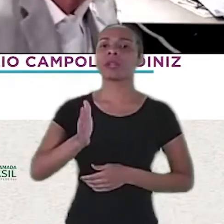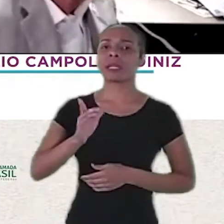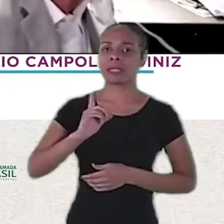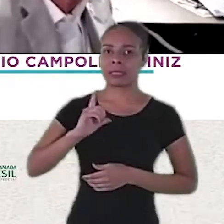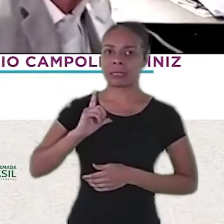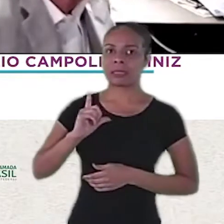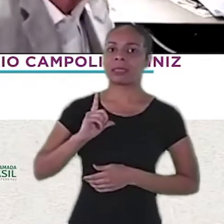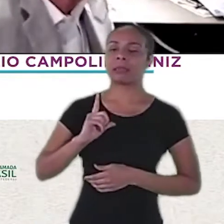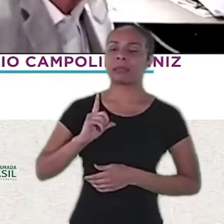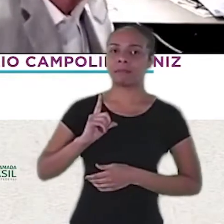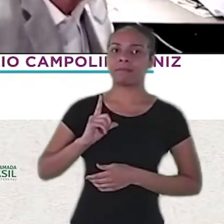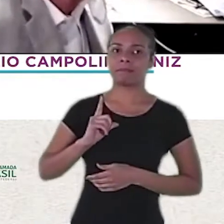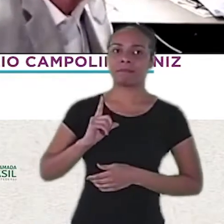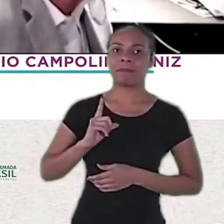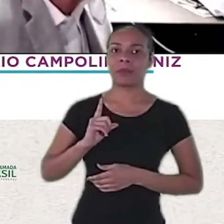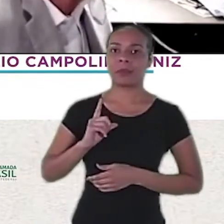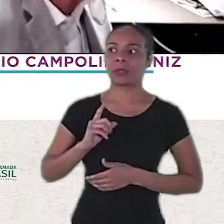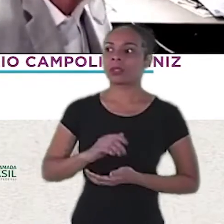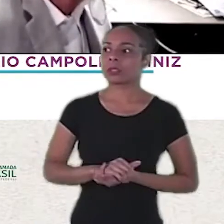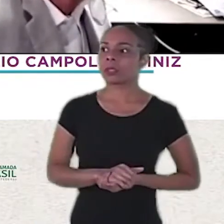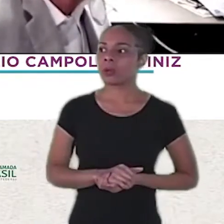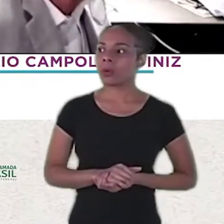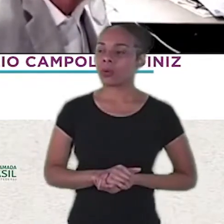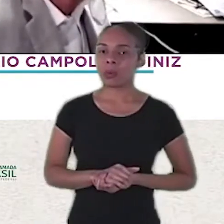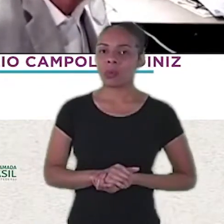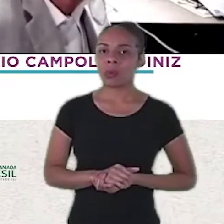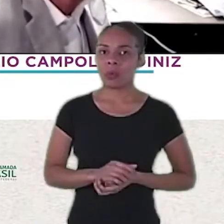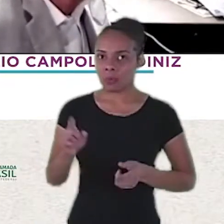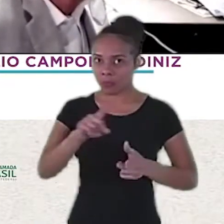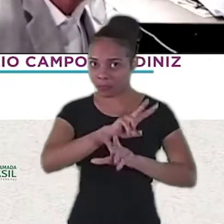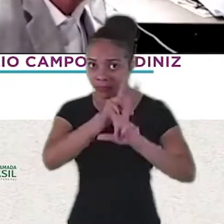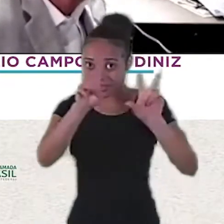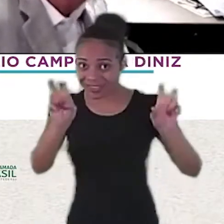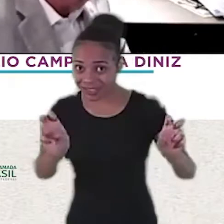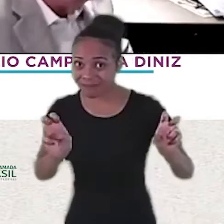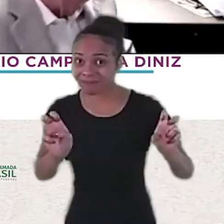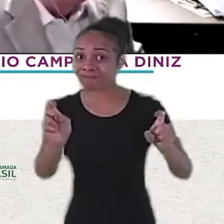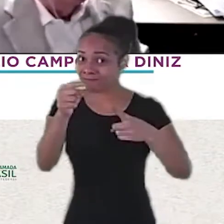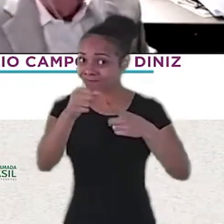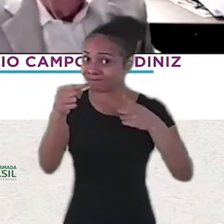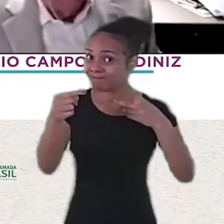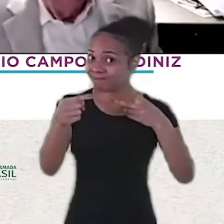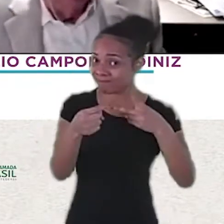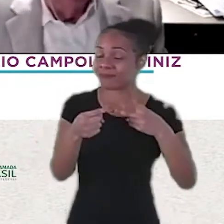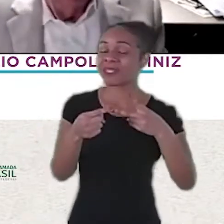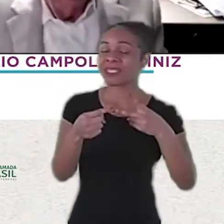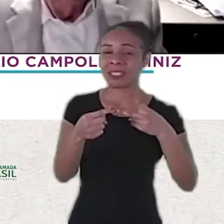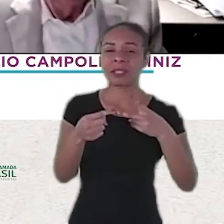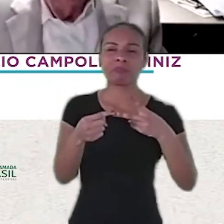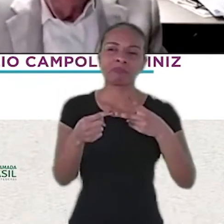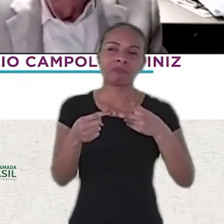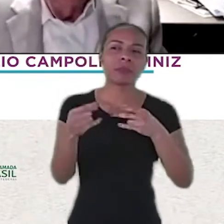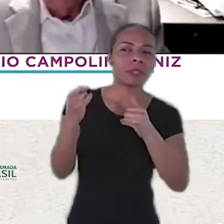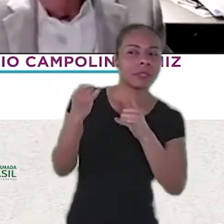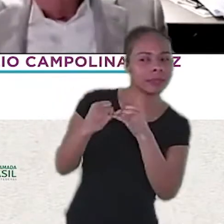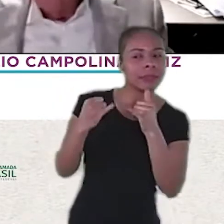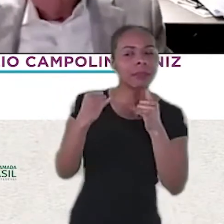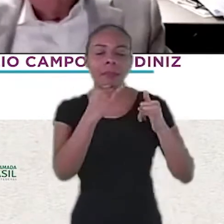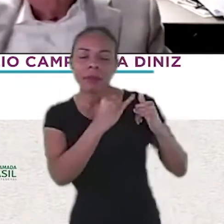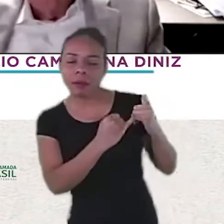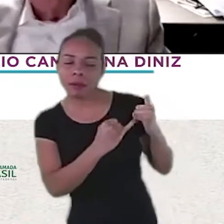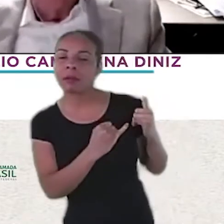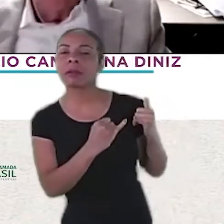uma mulher chega à porta do escritório de Clélio Campolina, atraindo sua atenção. Similares e diferentes,